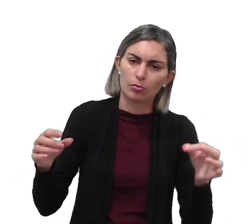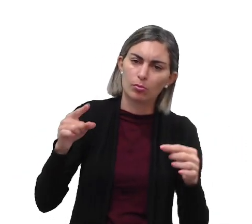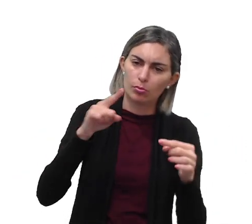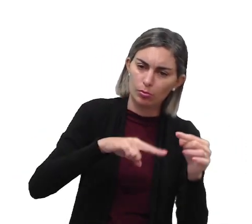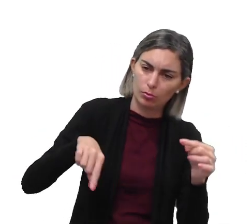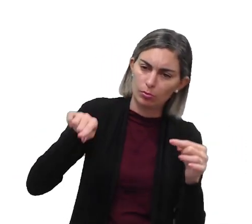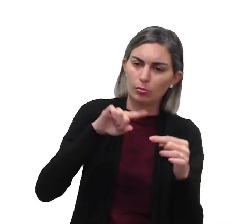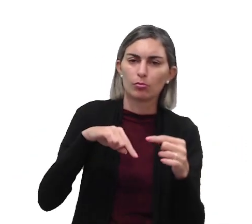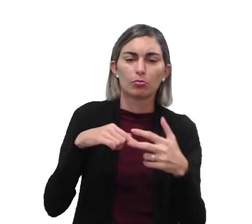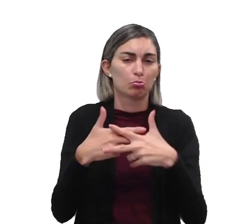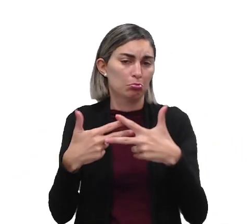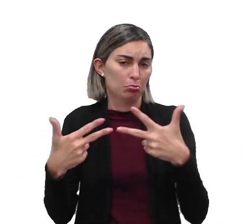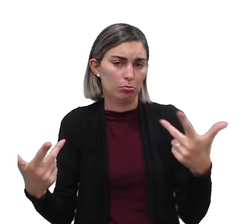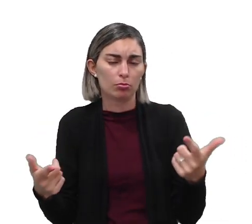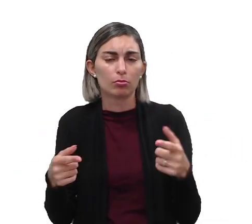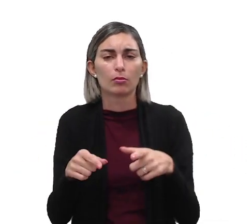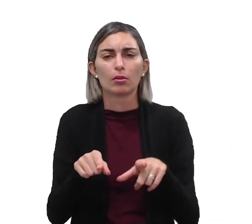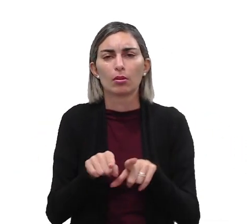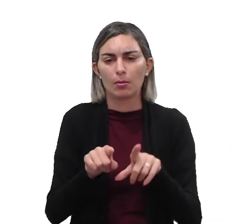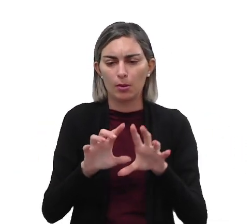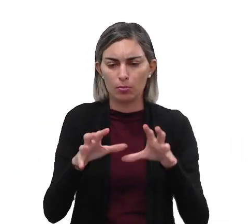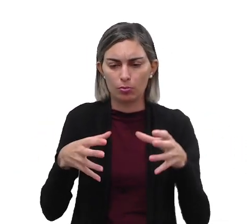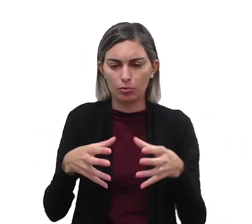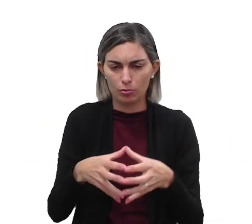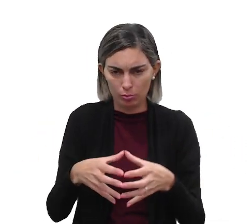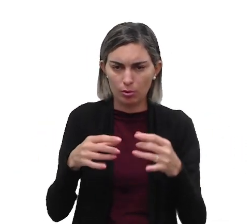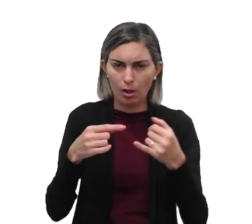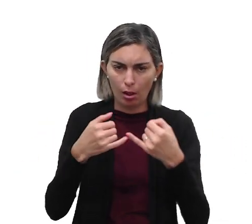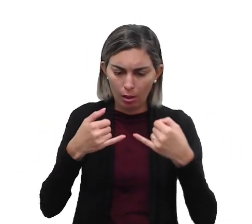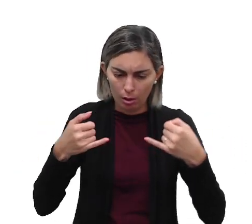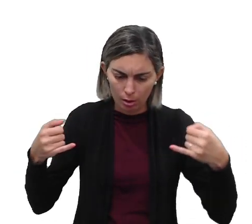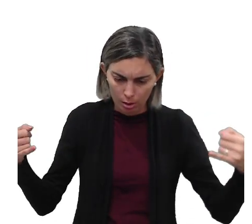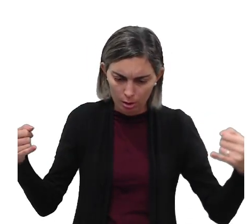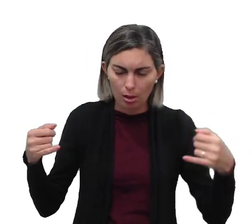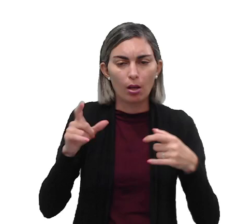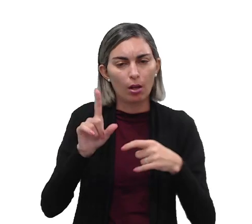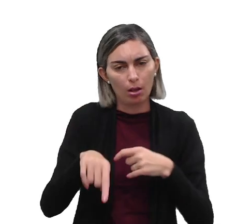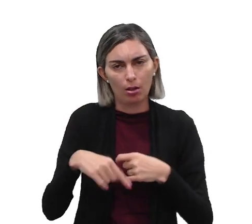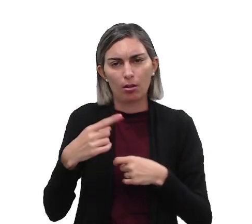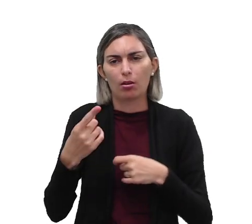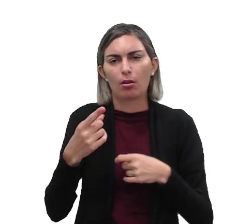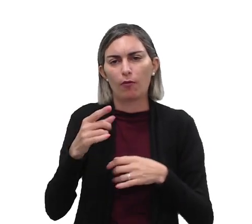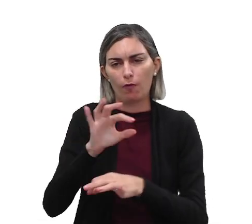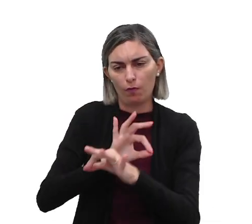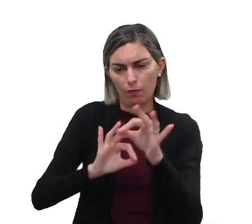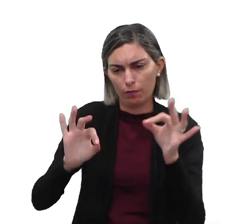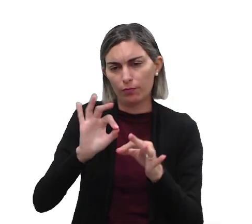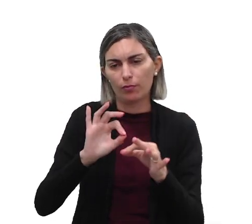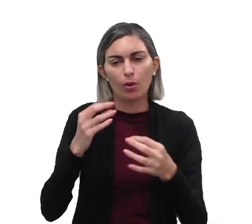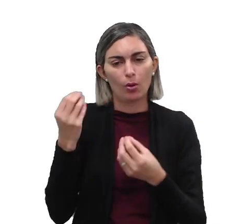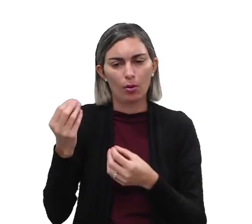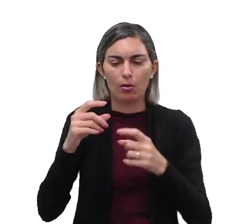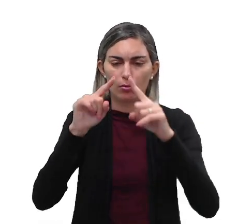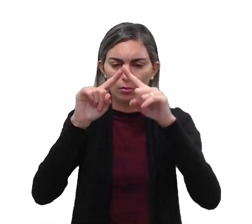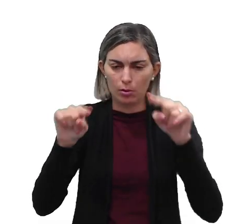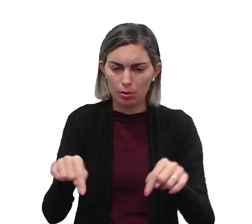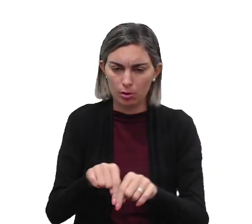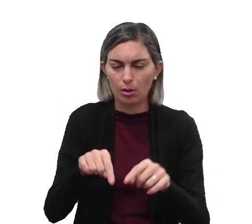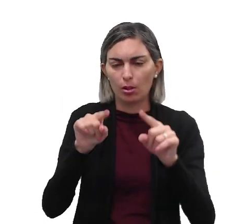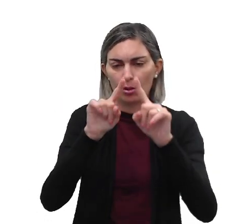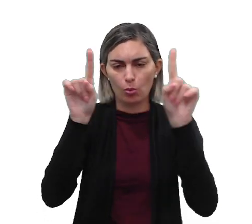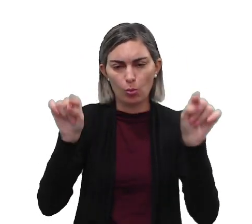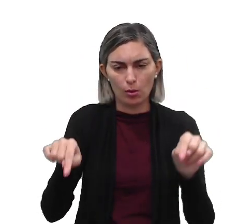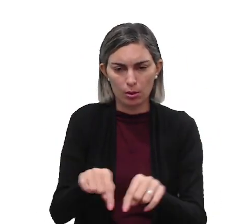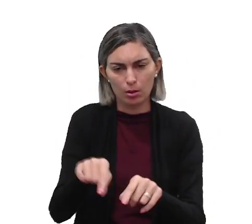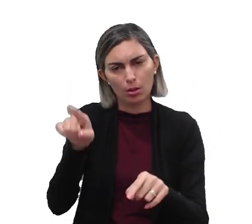e verticais, como também o conjunto dessas linhas que resulta nas formas geométricas, como triângulos,